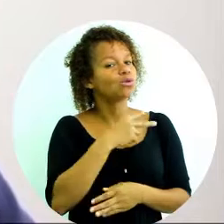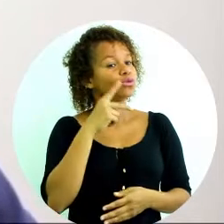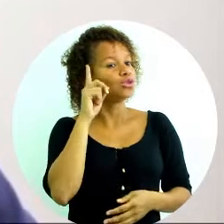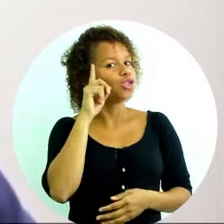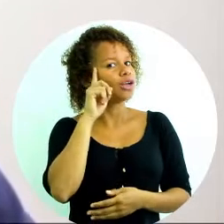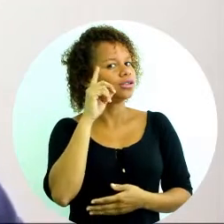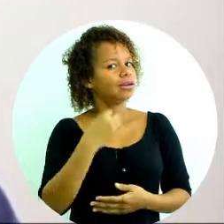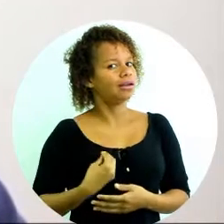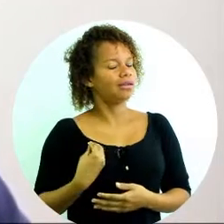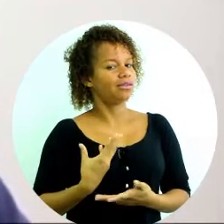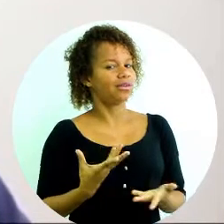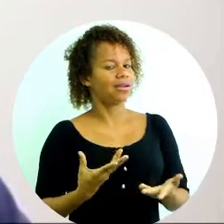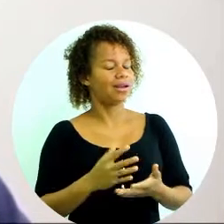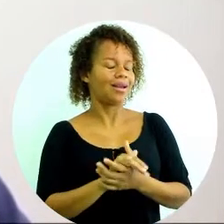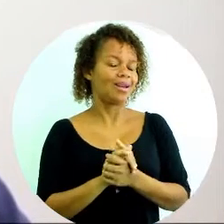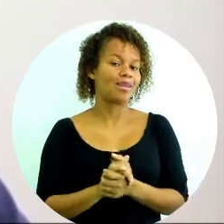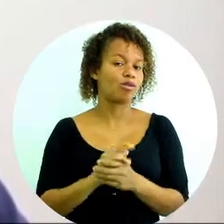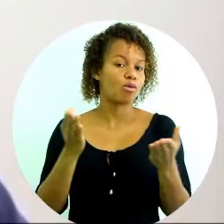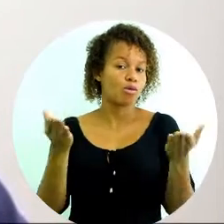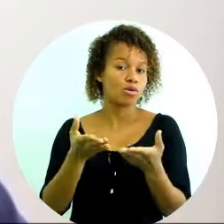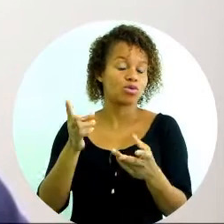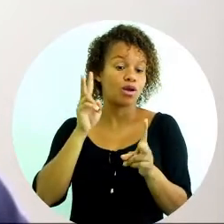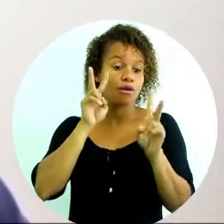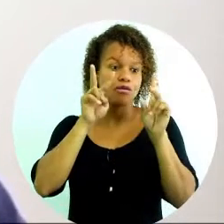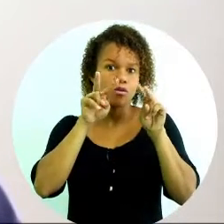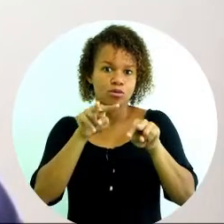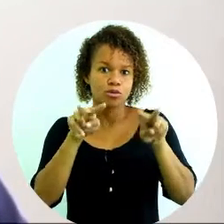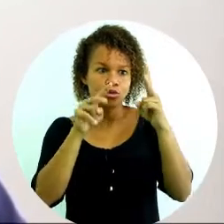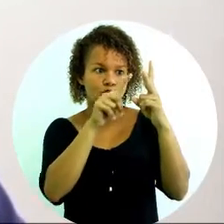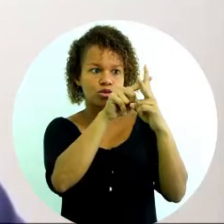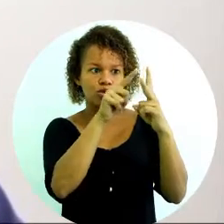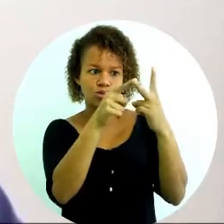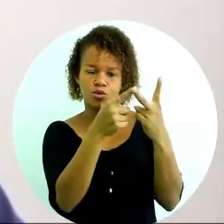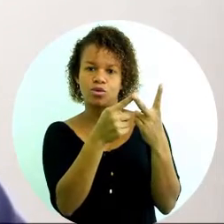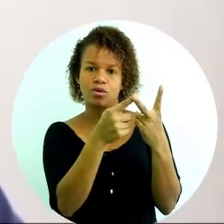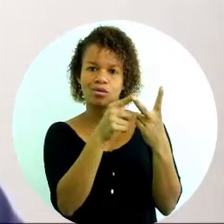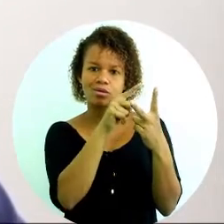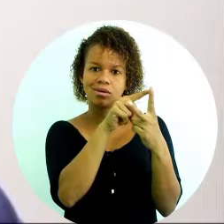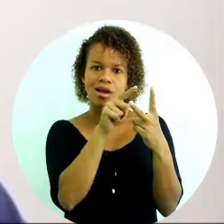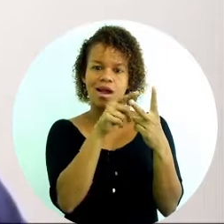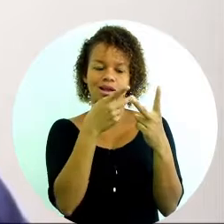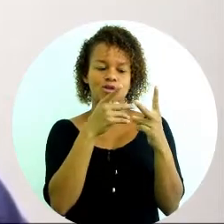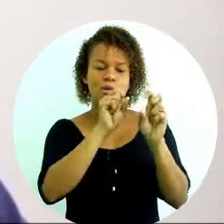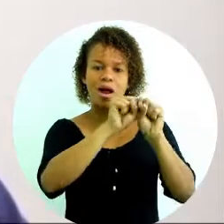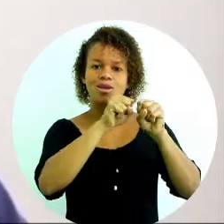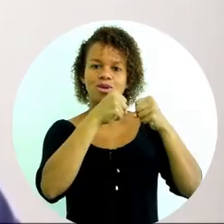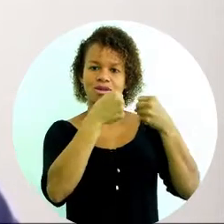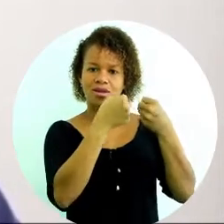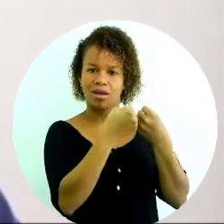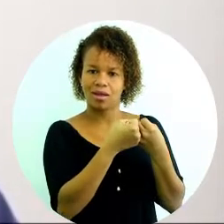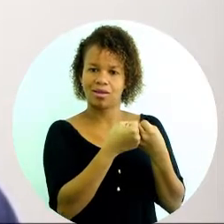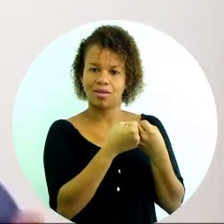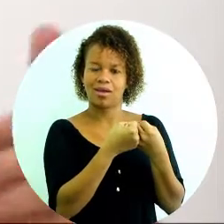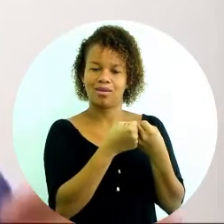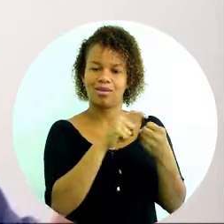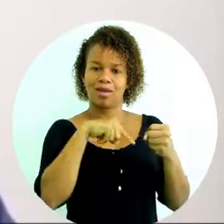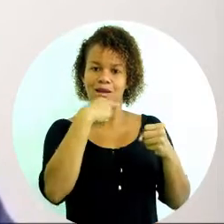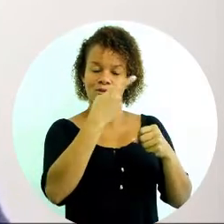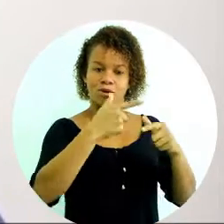nosso cotidiano? Na primeira abordagem, vimos duas grandes teorias sobre a